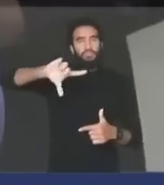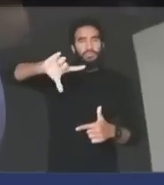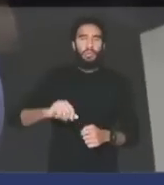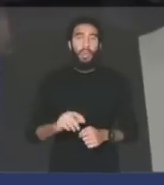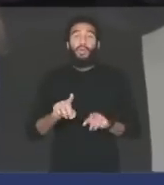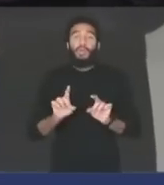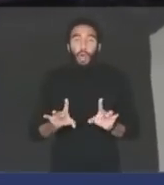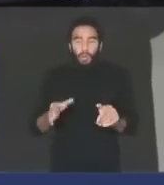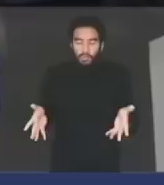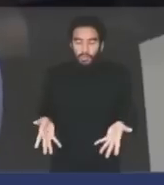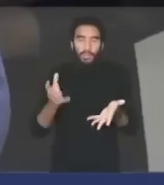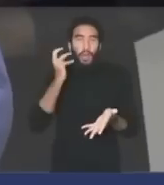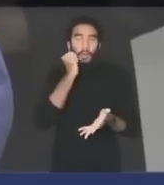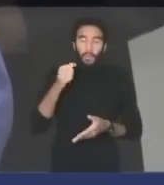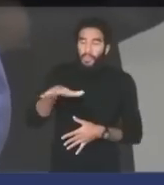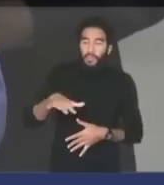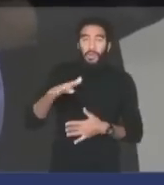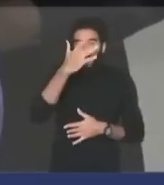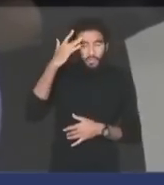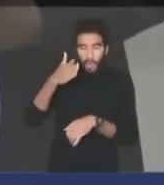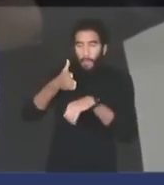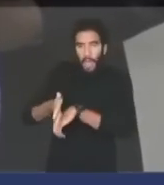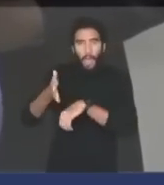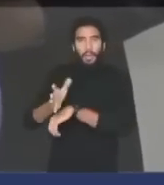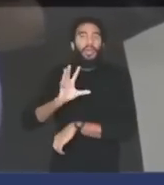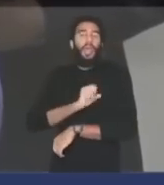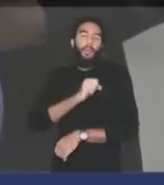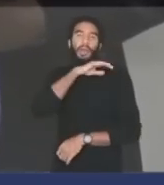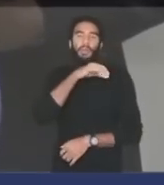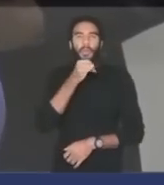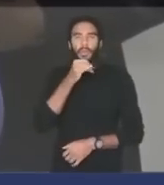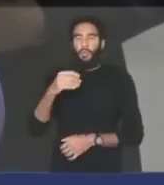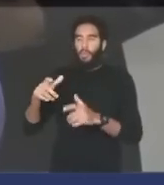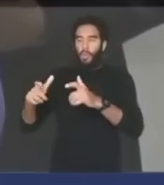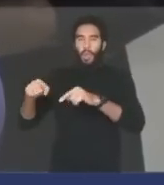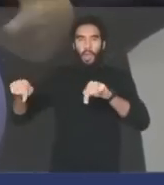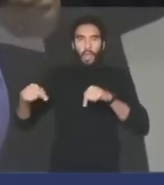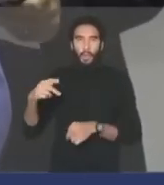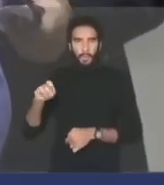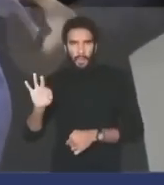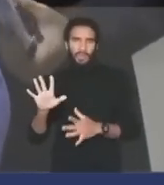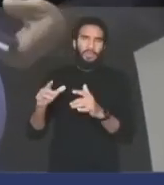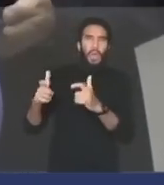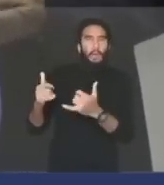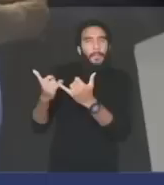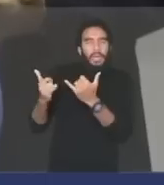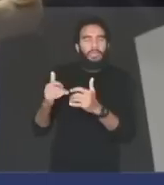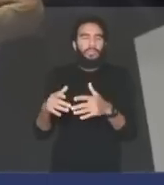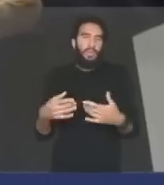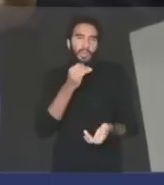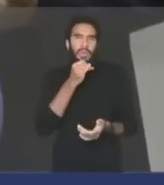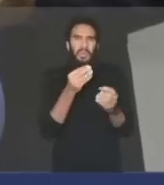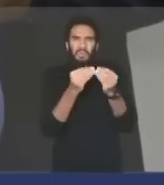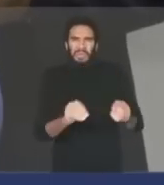adoção dentro de um ambiente onde frequentam pessoas que amam os animais, pet shops, estabelecimentos congêneres. Então ele não traz nenhum ônus a qualquer